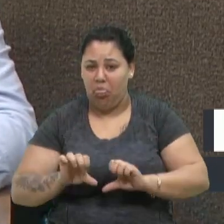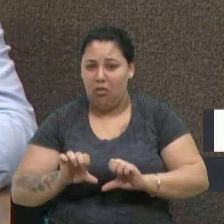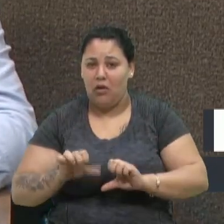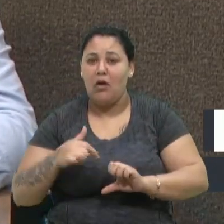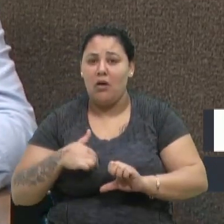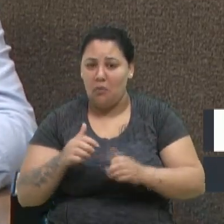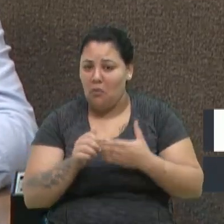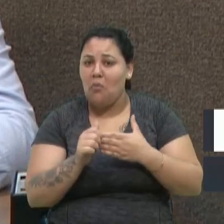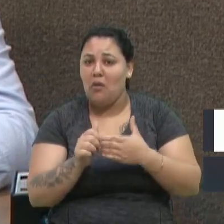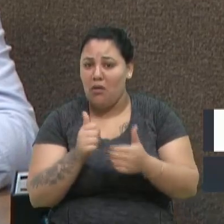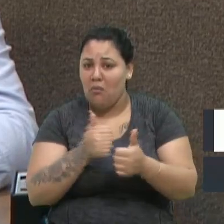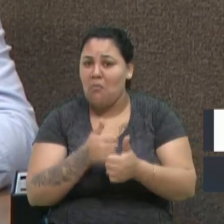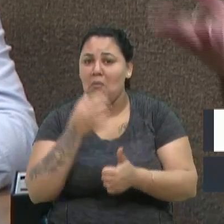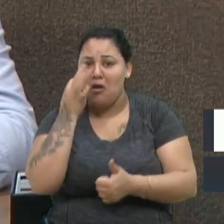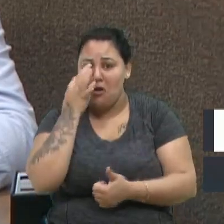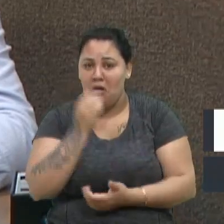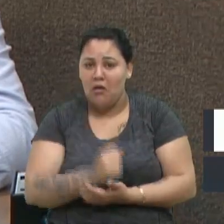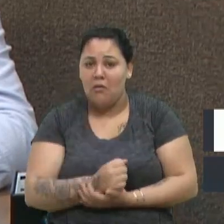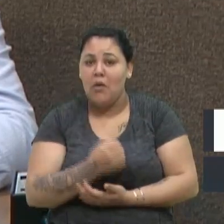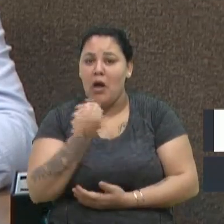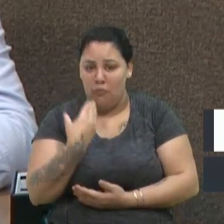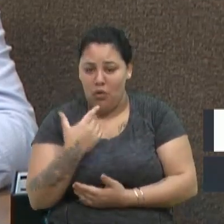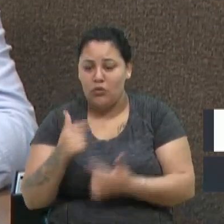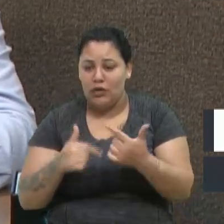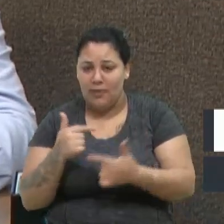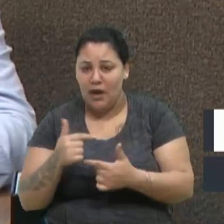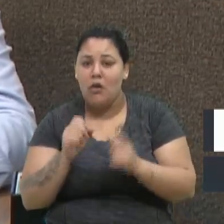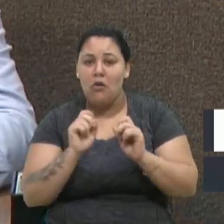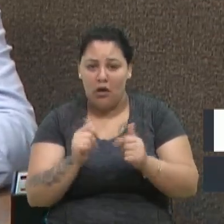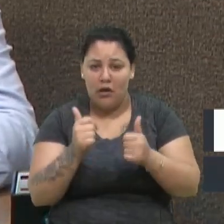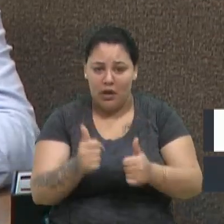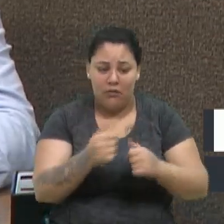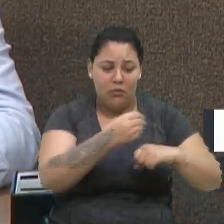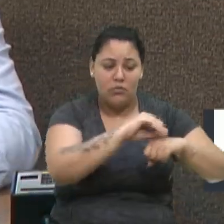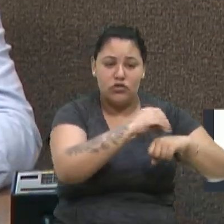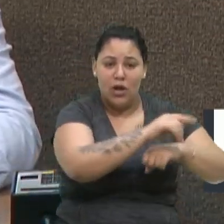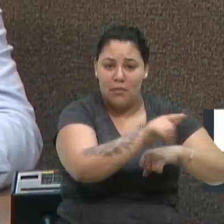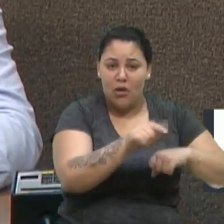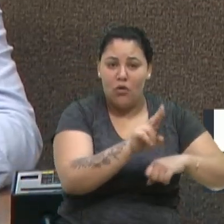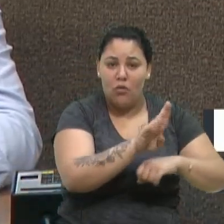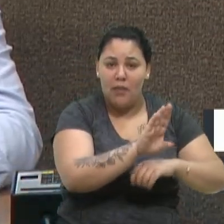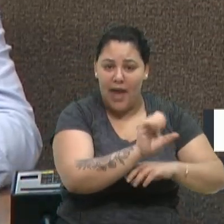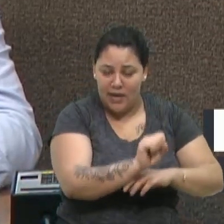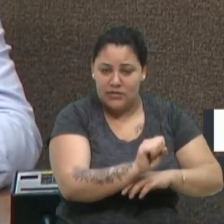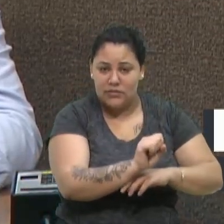Então, funcionou? Bom, vamos sugerir para outra, então. Para a UBS do Rio Branco, que está